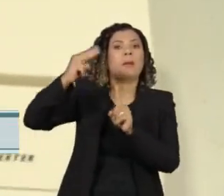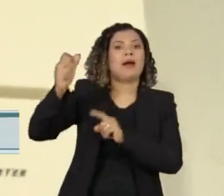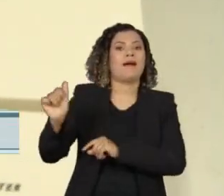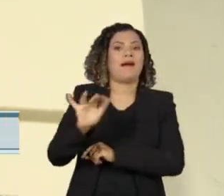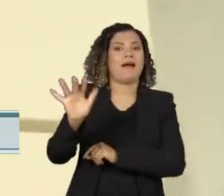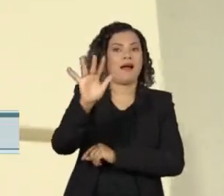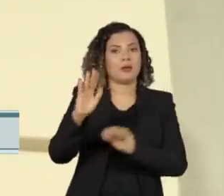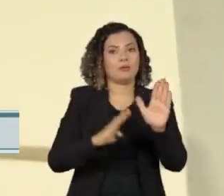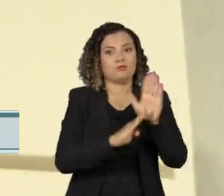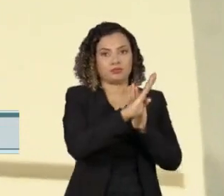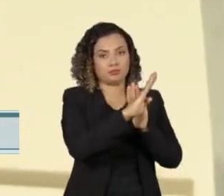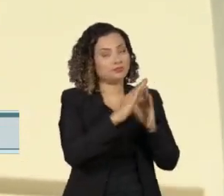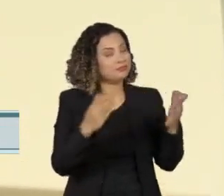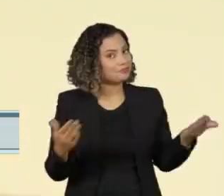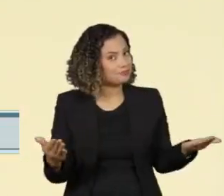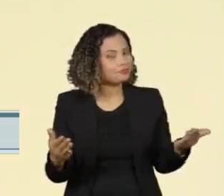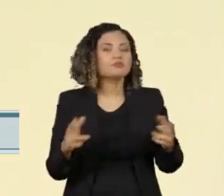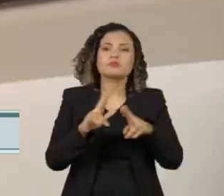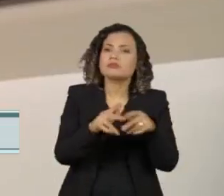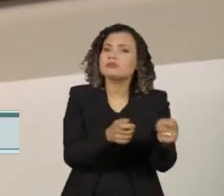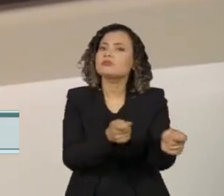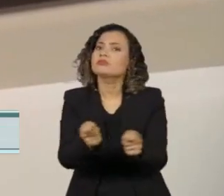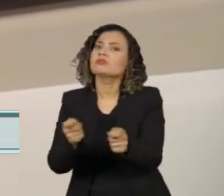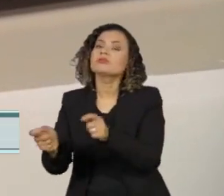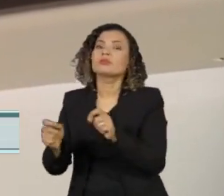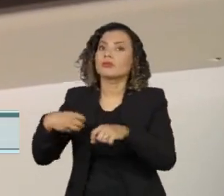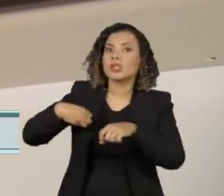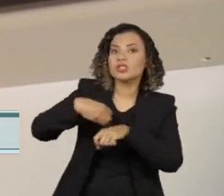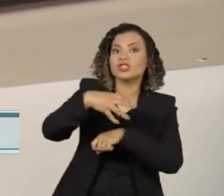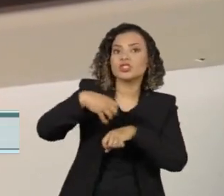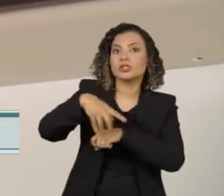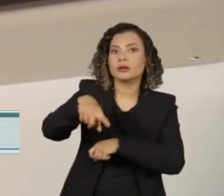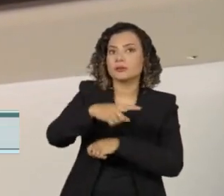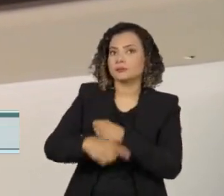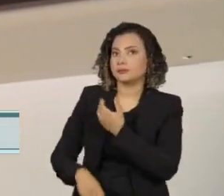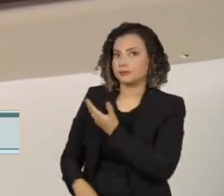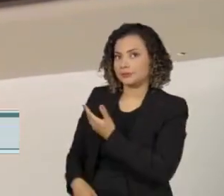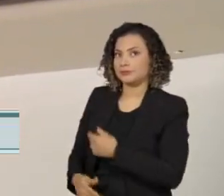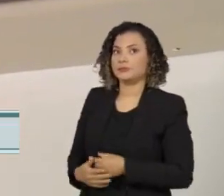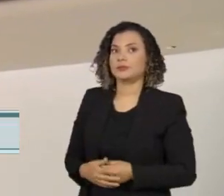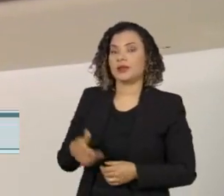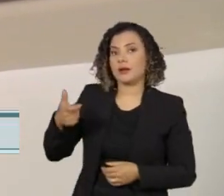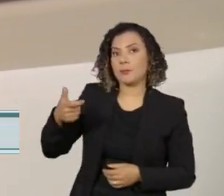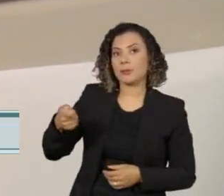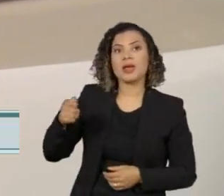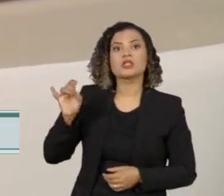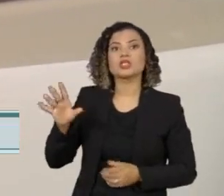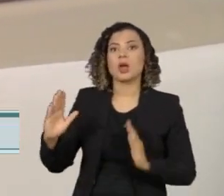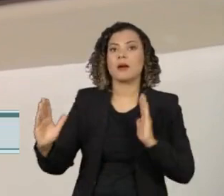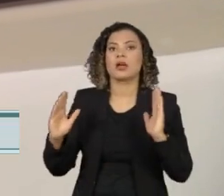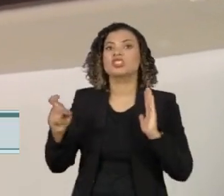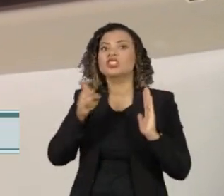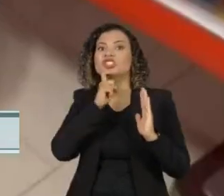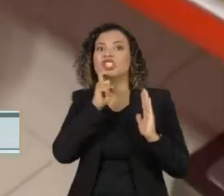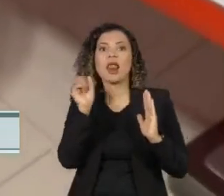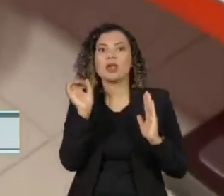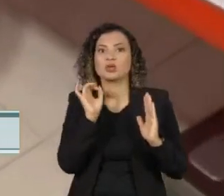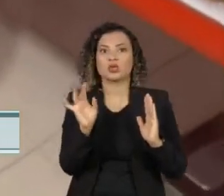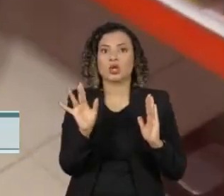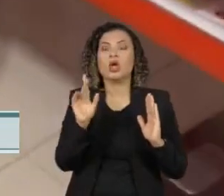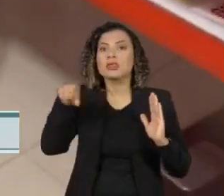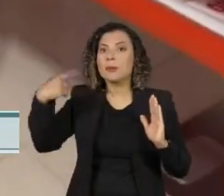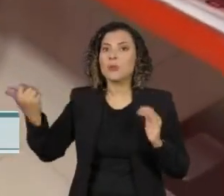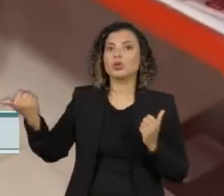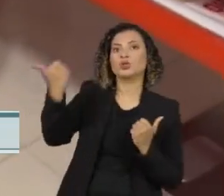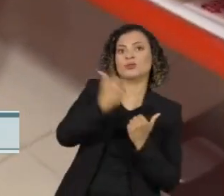consumo total de uma casa. Para economizar, a dica é manter o aparelho ligado somente enquanto ele refrigera o ambiente. E